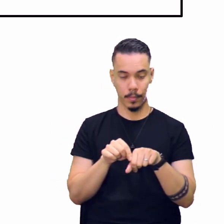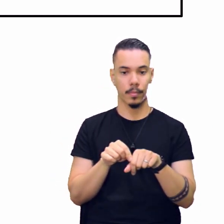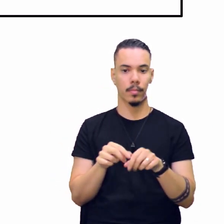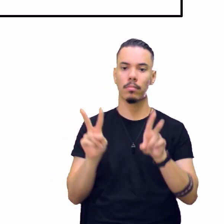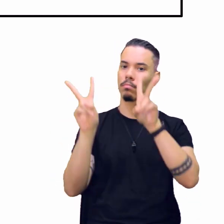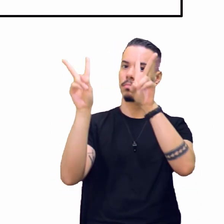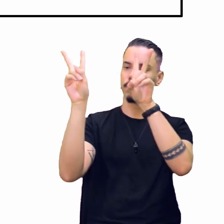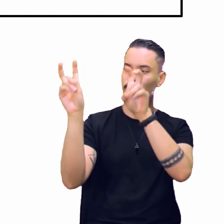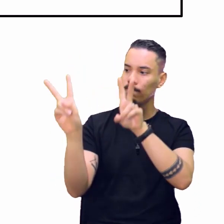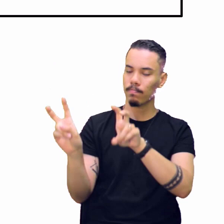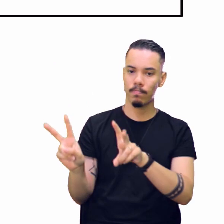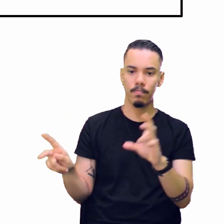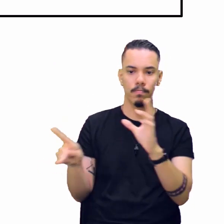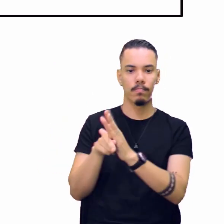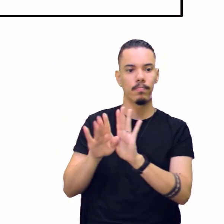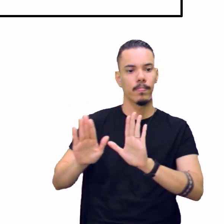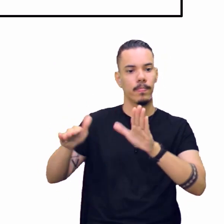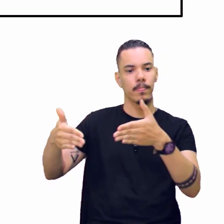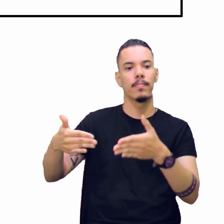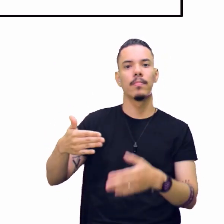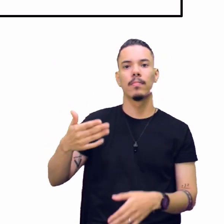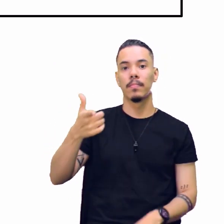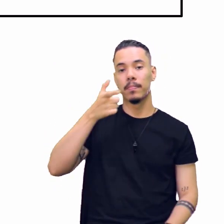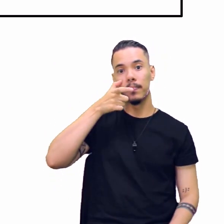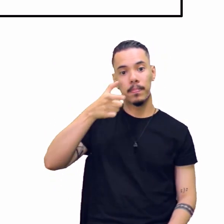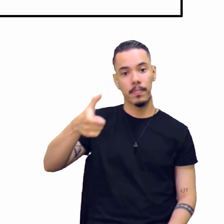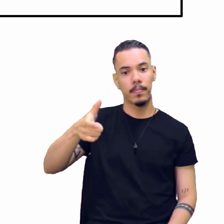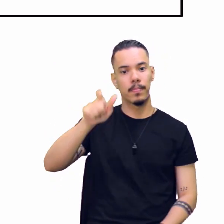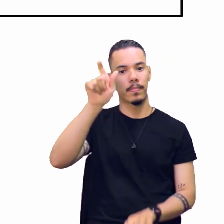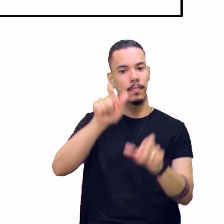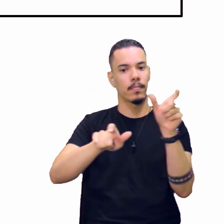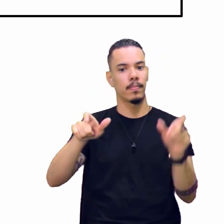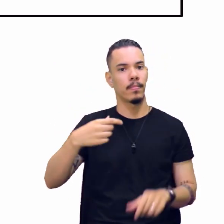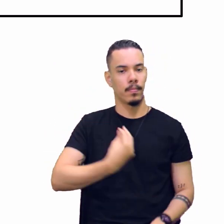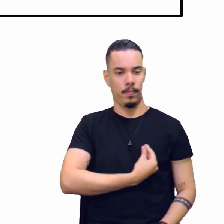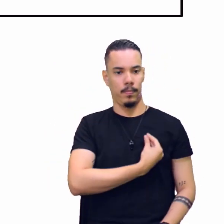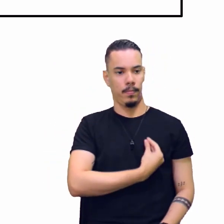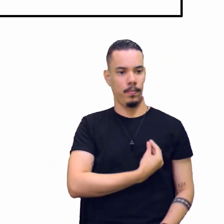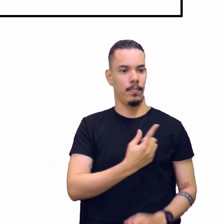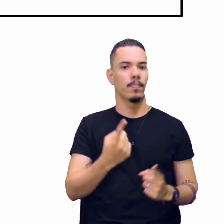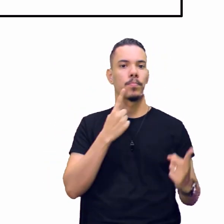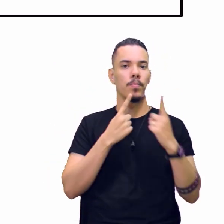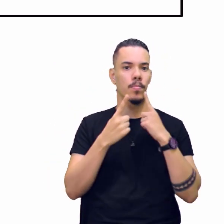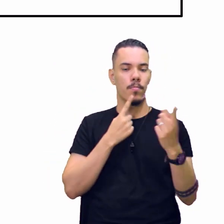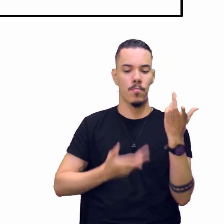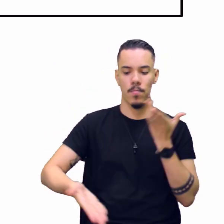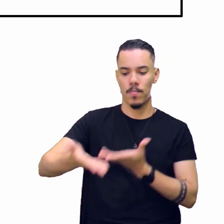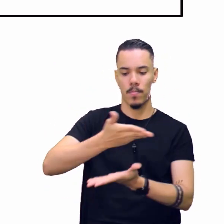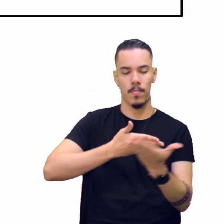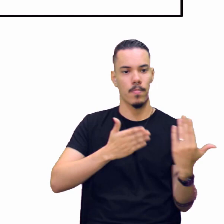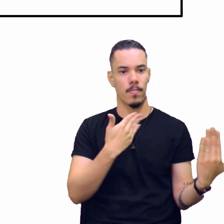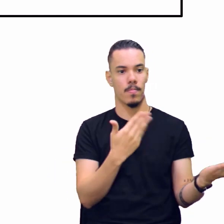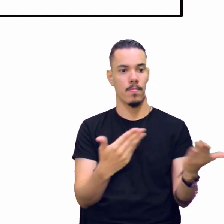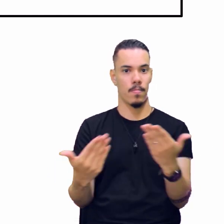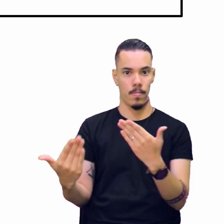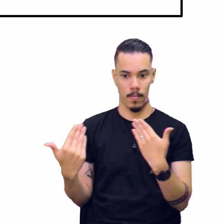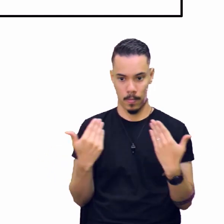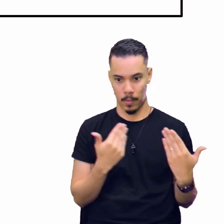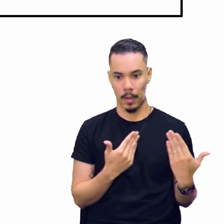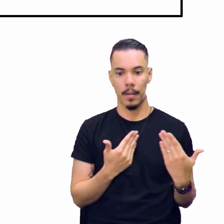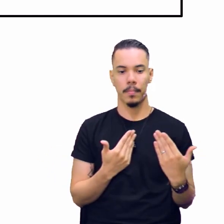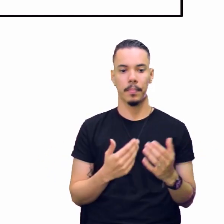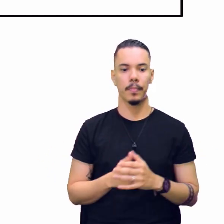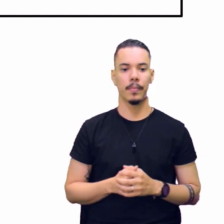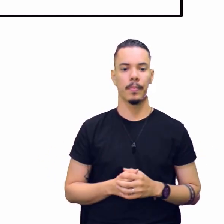algum assunto específico que seja do interesse dos que estão presentes no debate. Então,